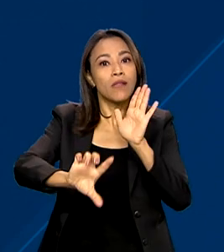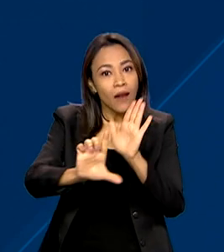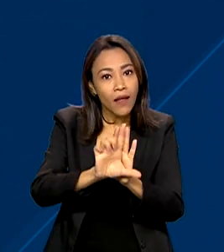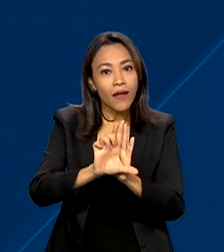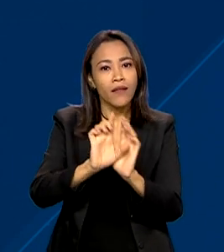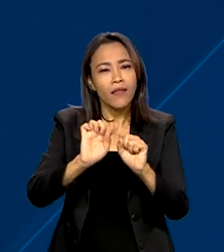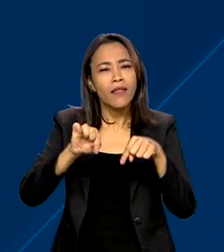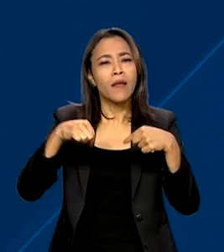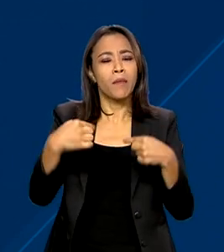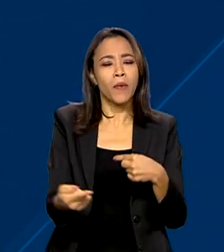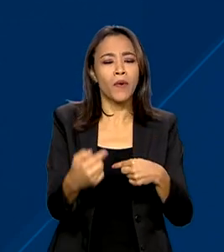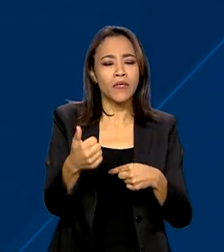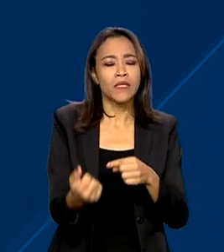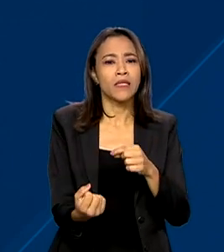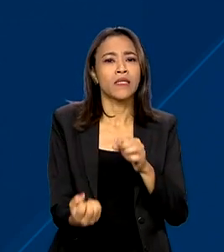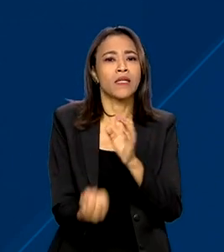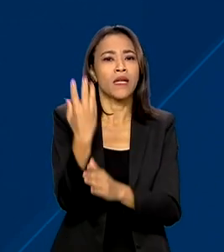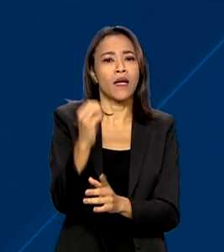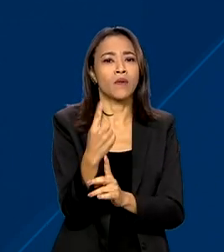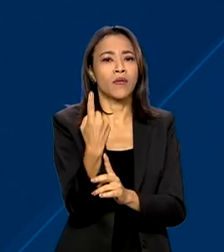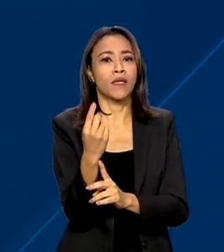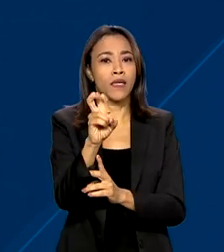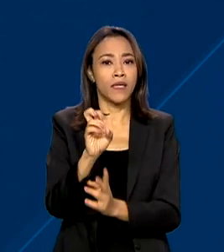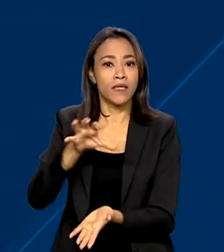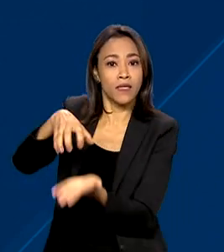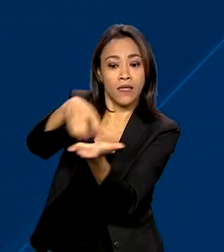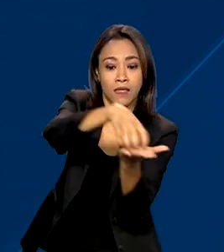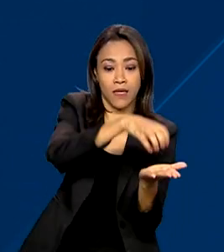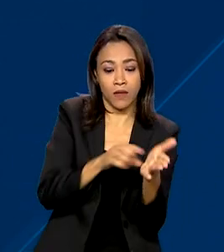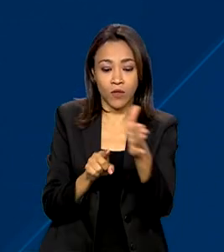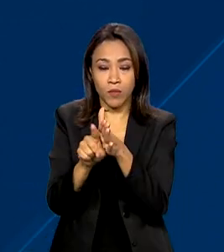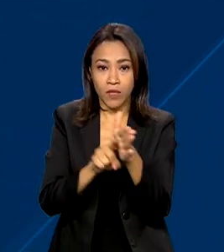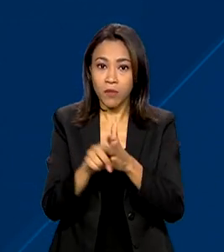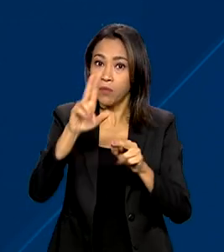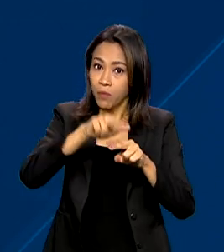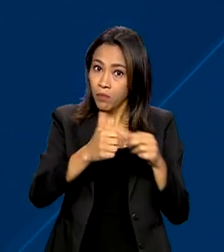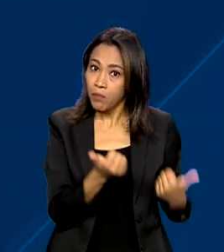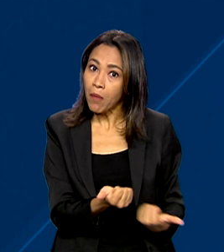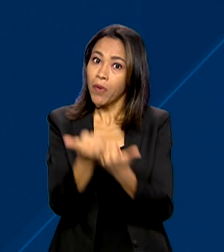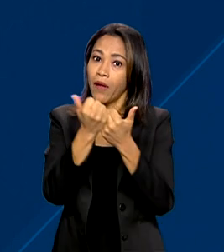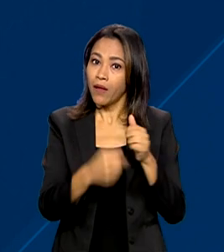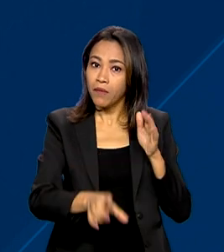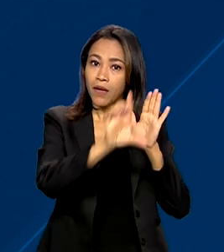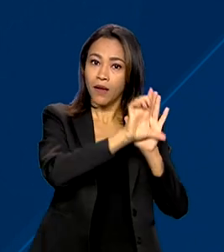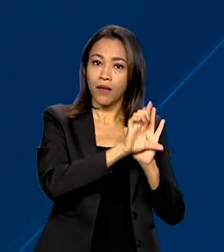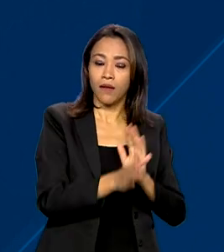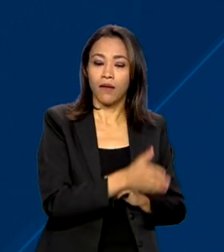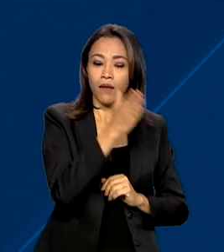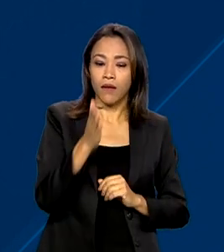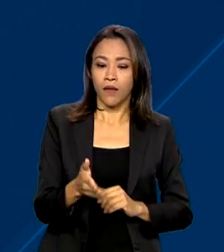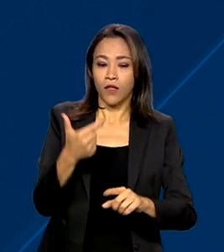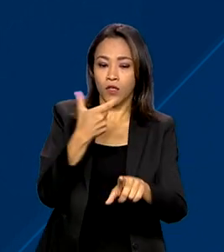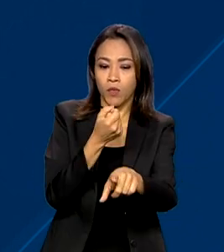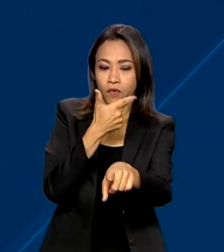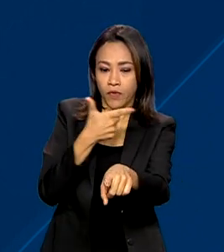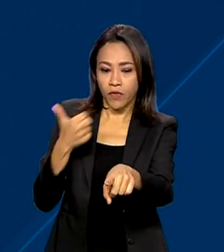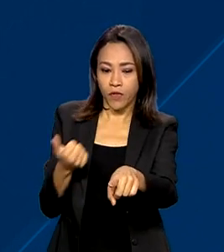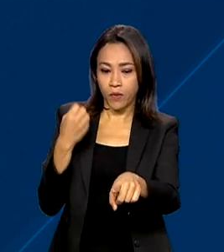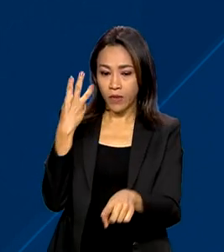criados 15 centros de pesquisa no país, estimulados pela legislação. Em 2021,